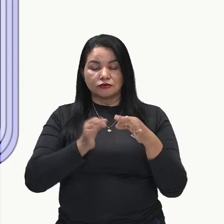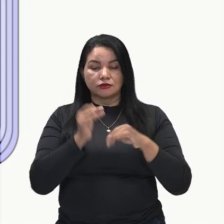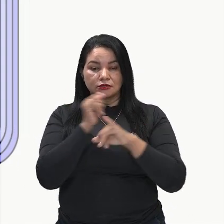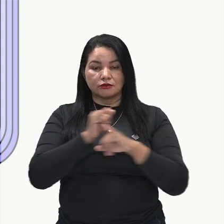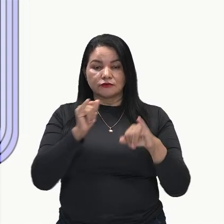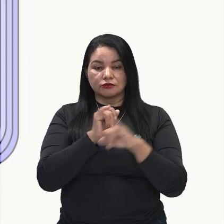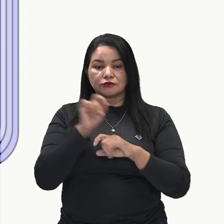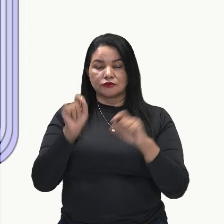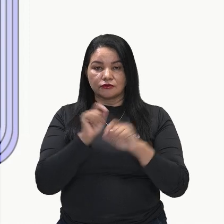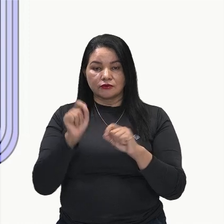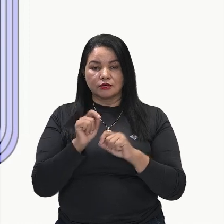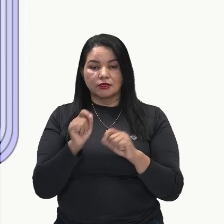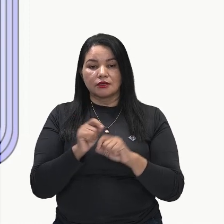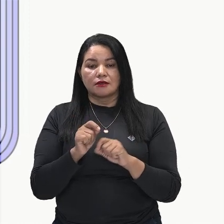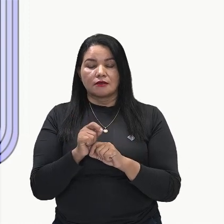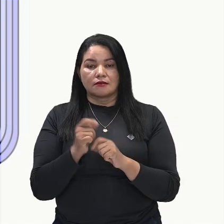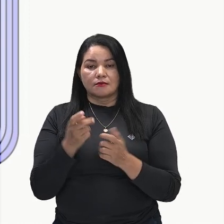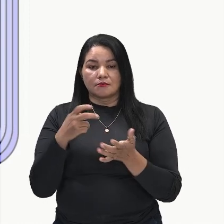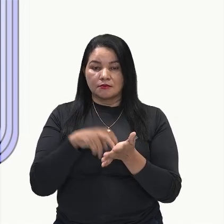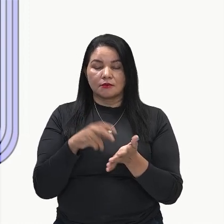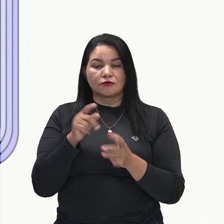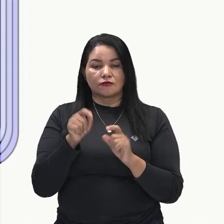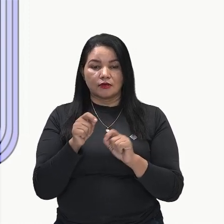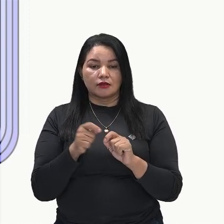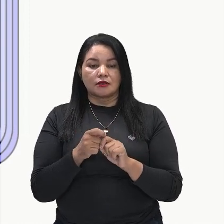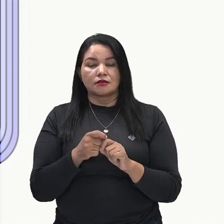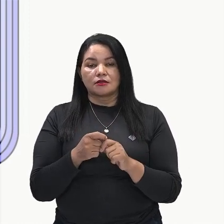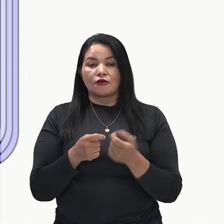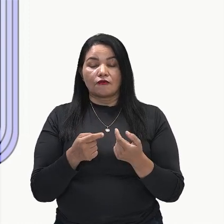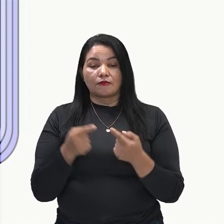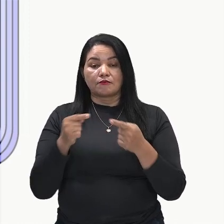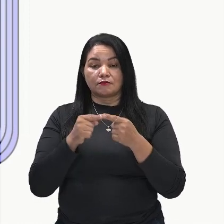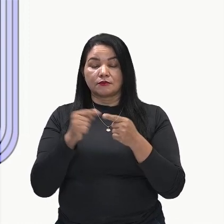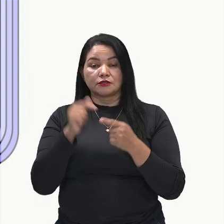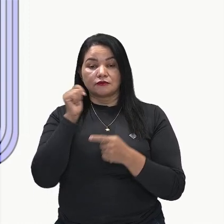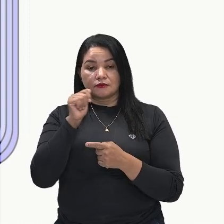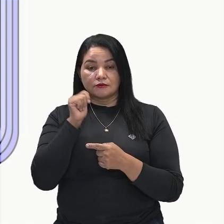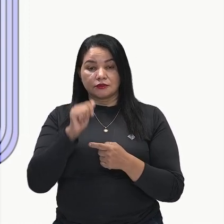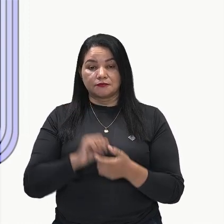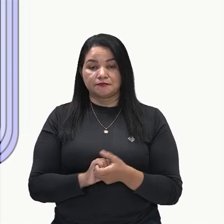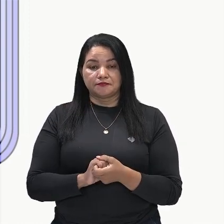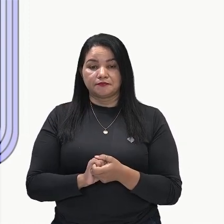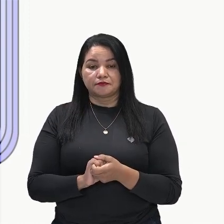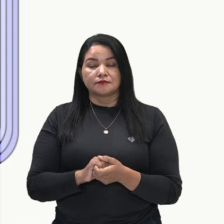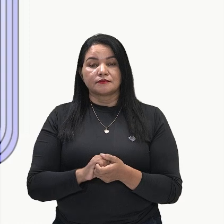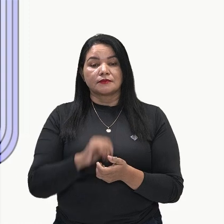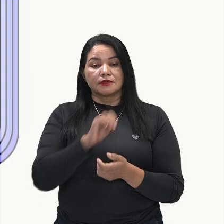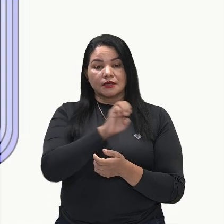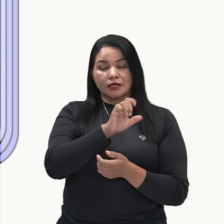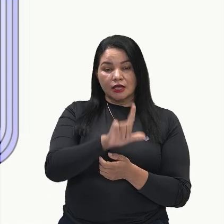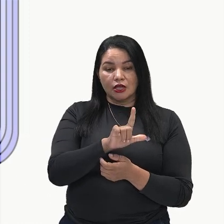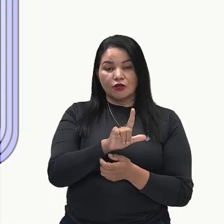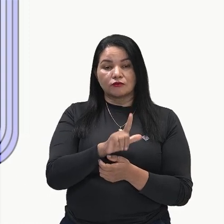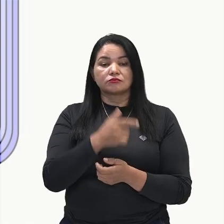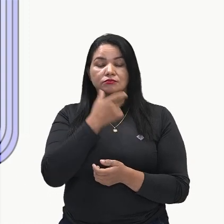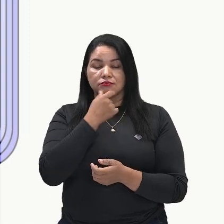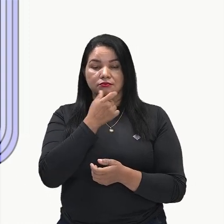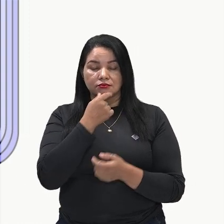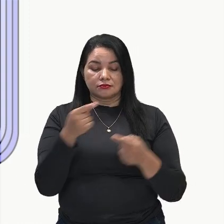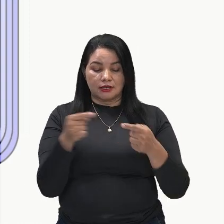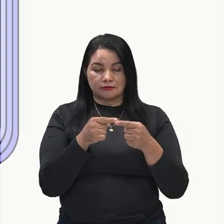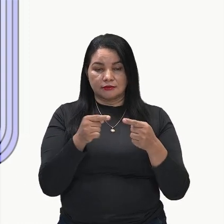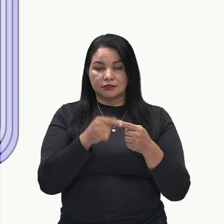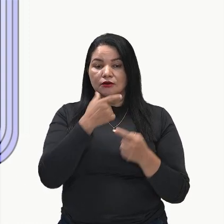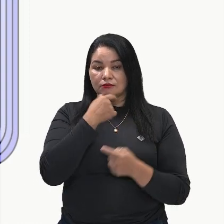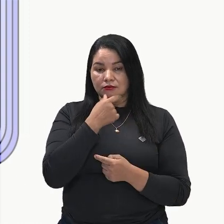no feminino a gente está falando de Corte Suprema. El frente e la frente. Se for no masculino, el frente